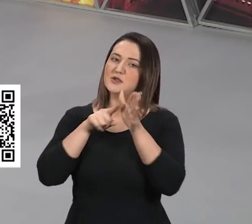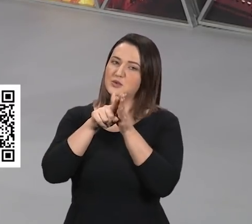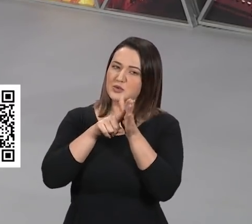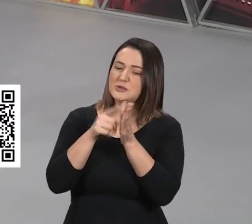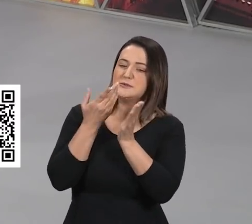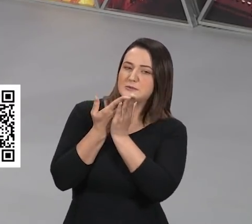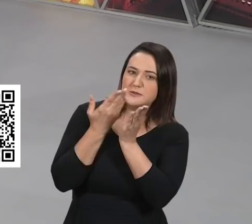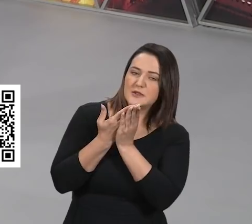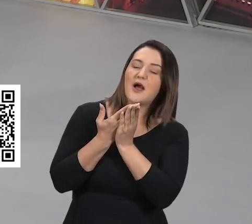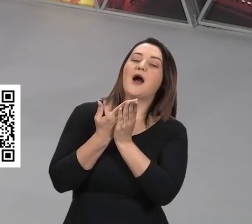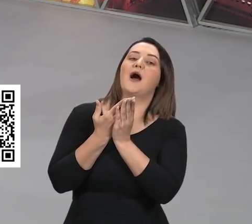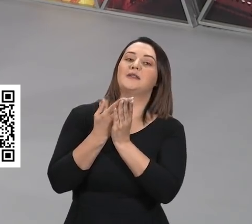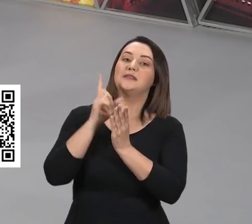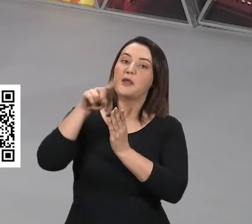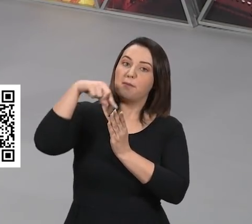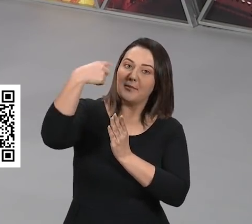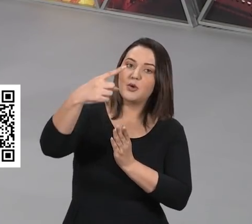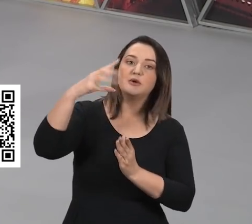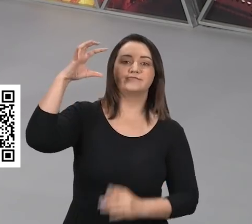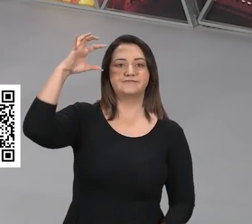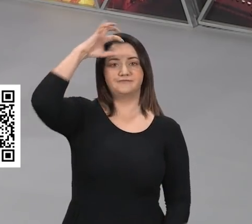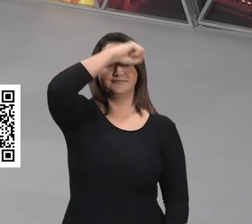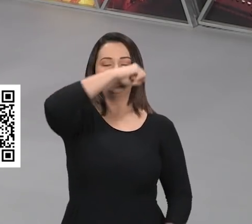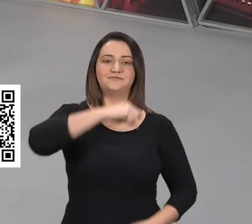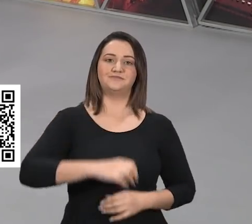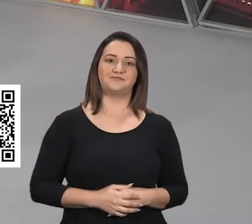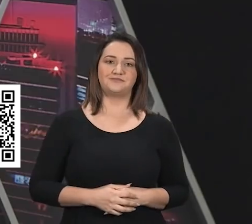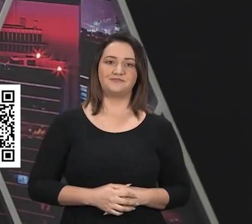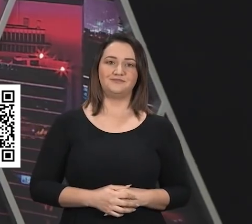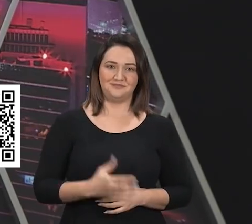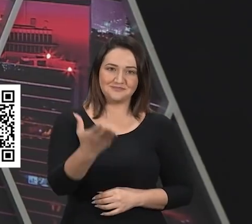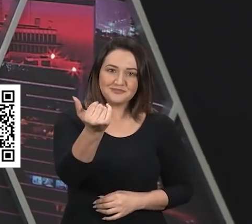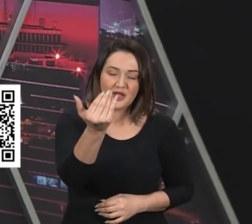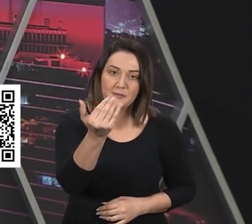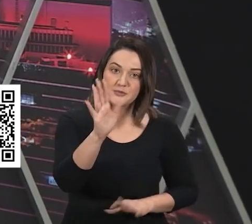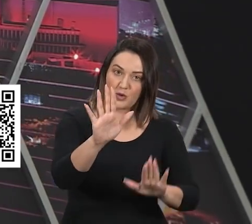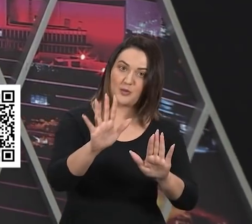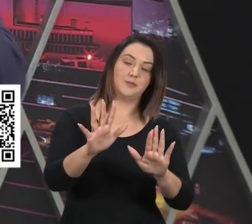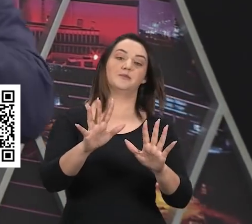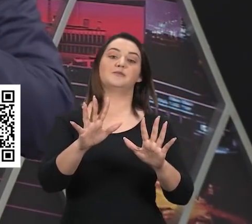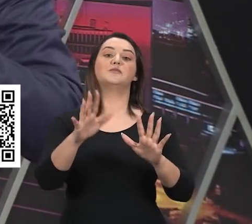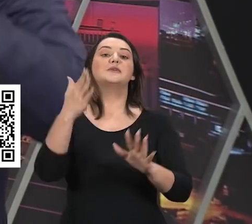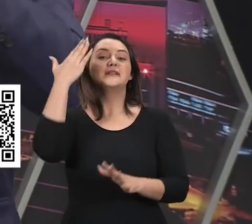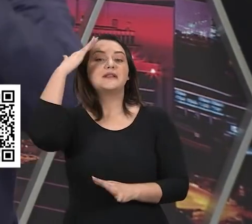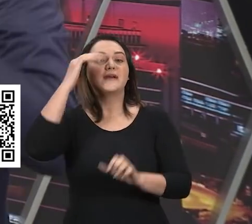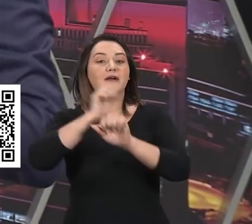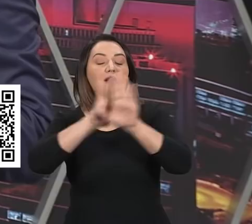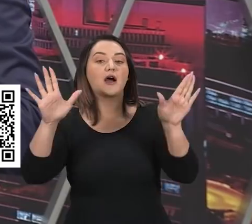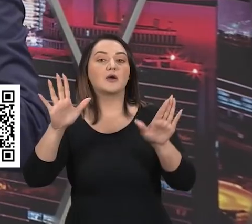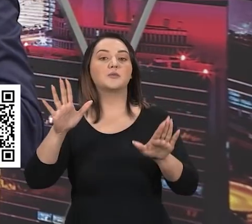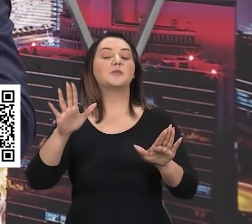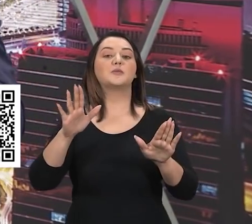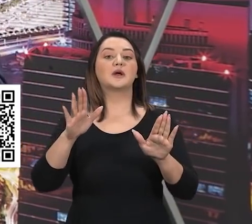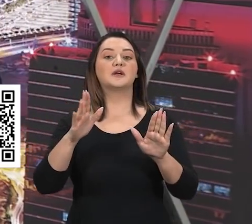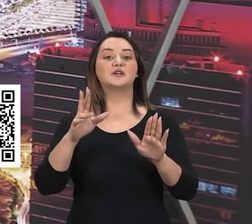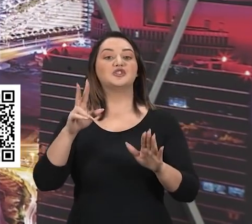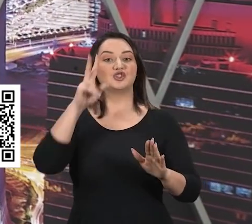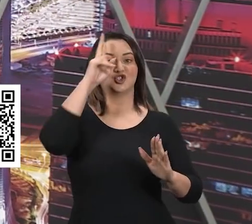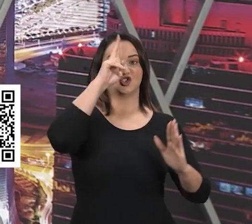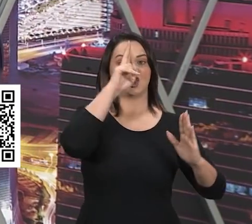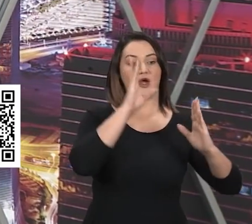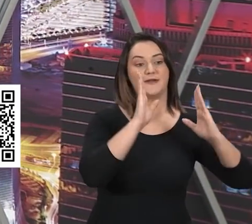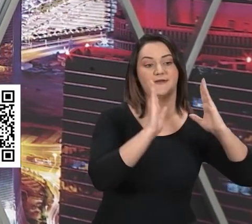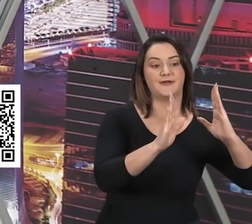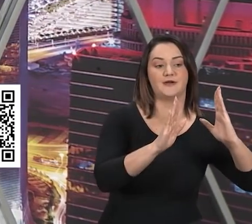estudo profundo para entender, certo? Aqui, vem cá, só para você entender um pouquinho melhor. A